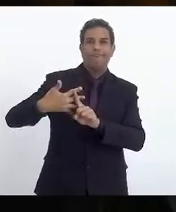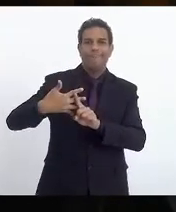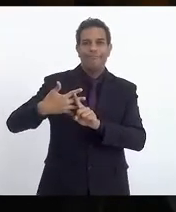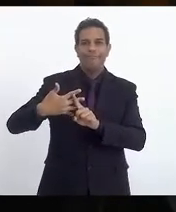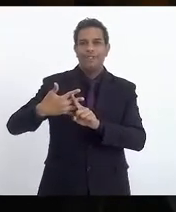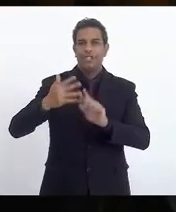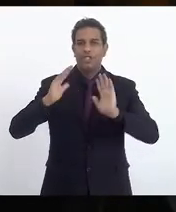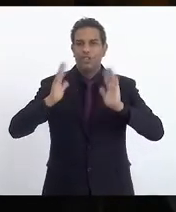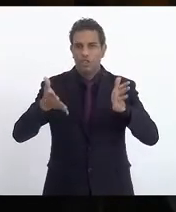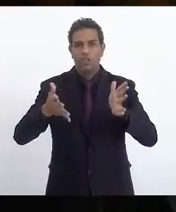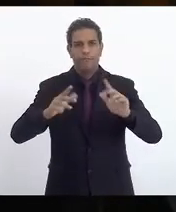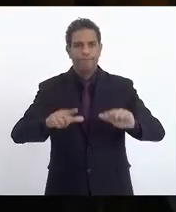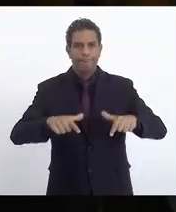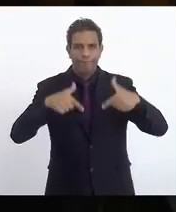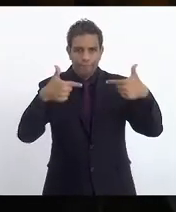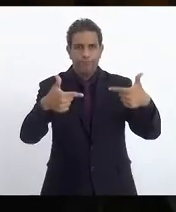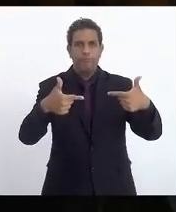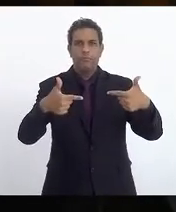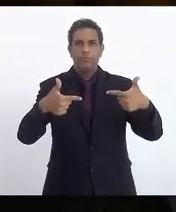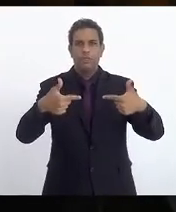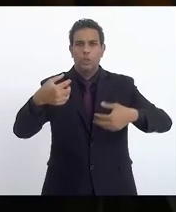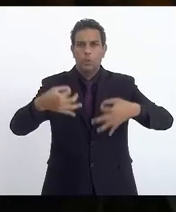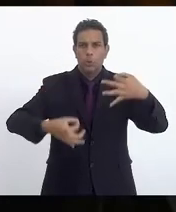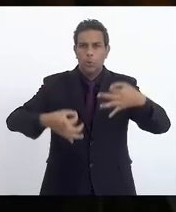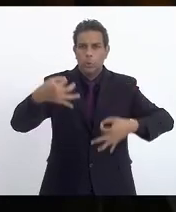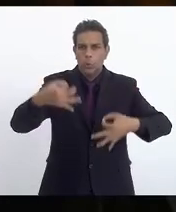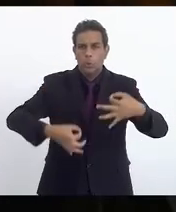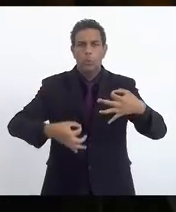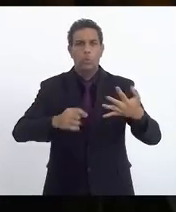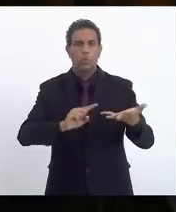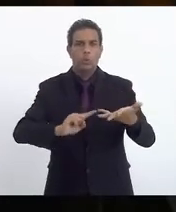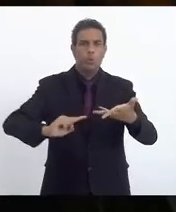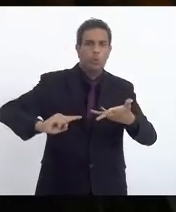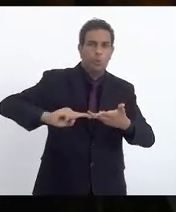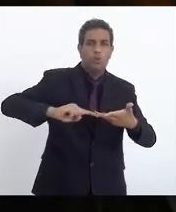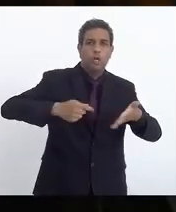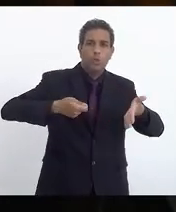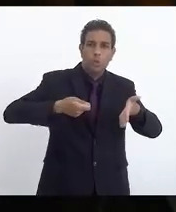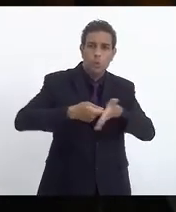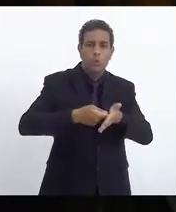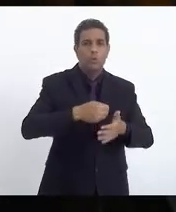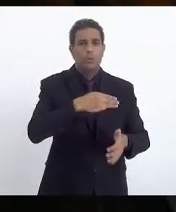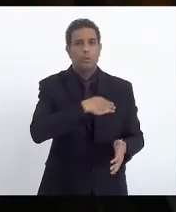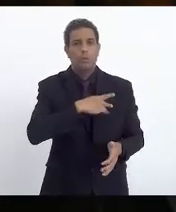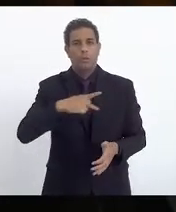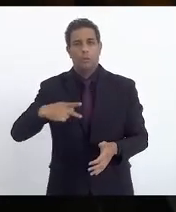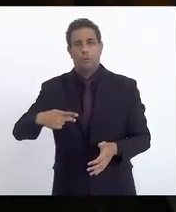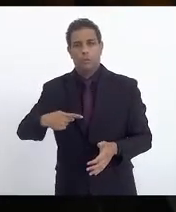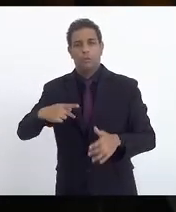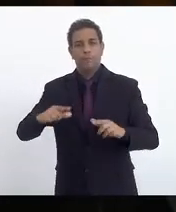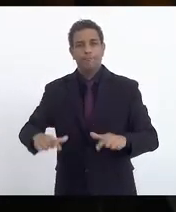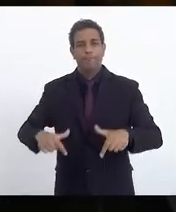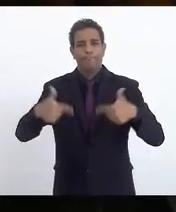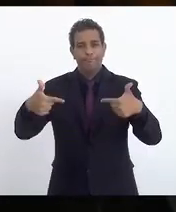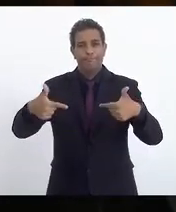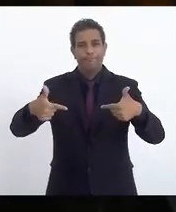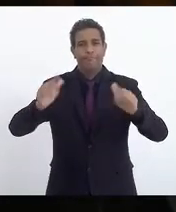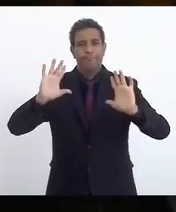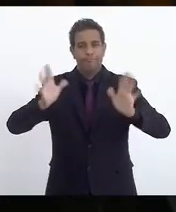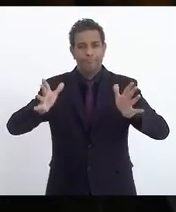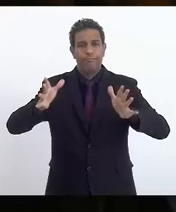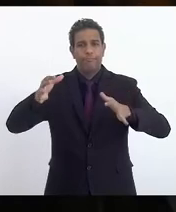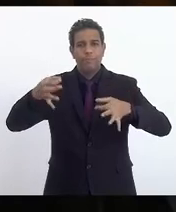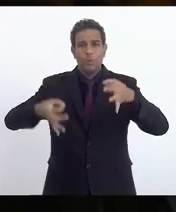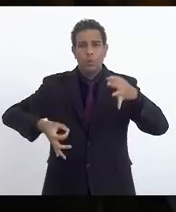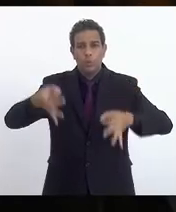tem ação na justiça interposta pelo Ministério Público que essa ação inclusive foi julgado em